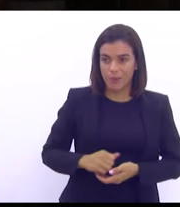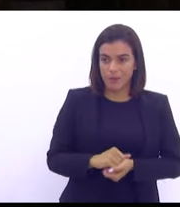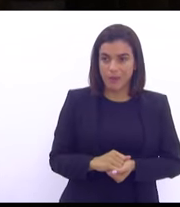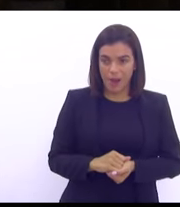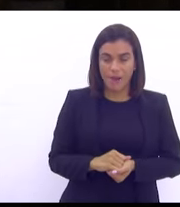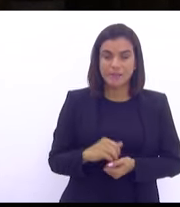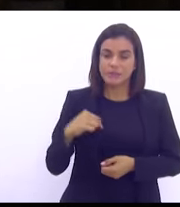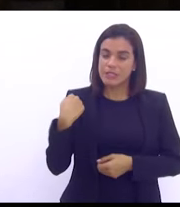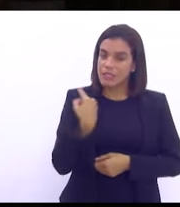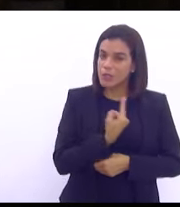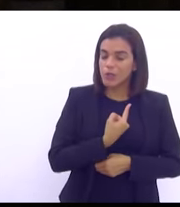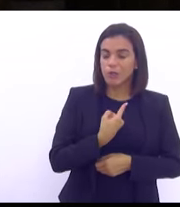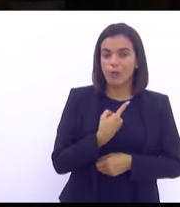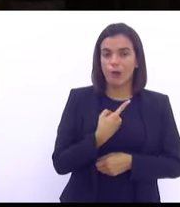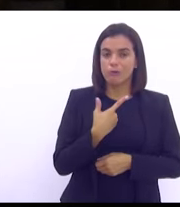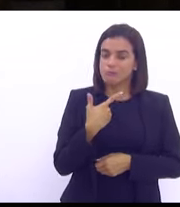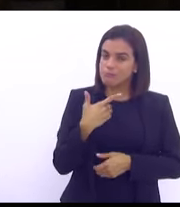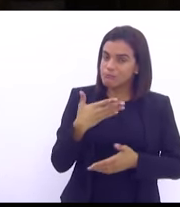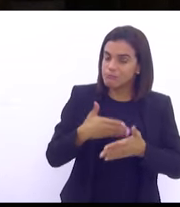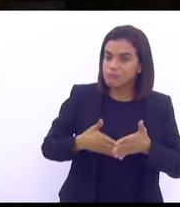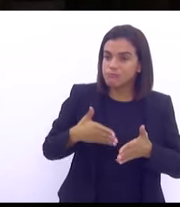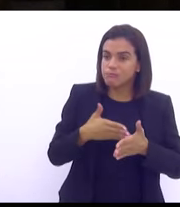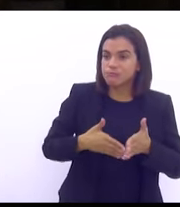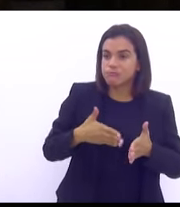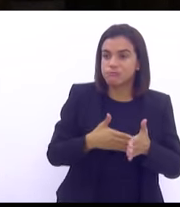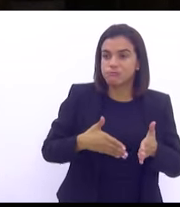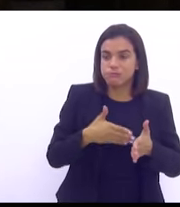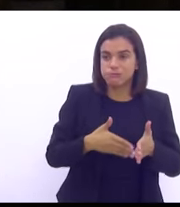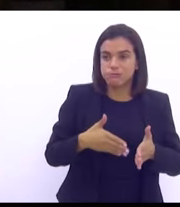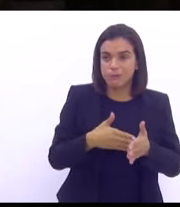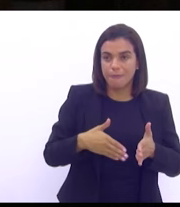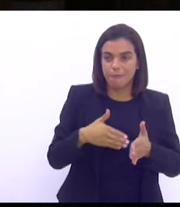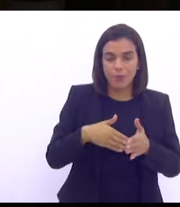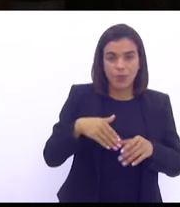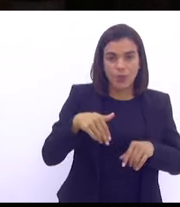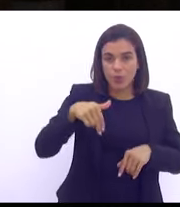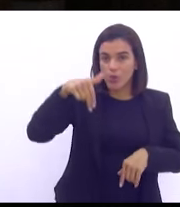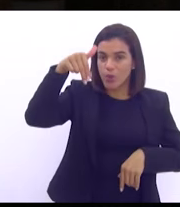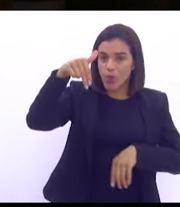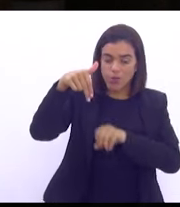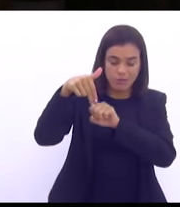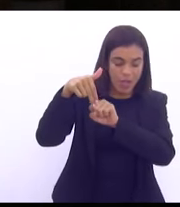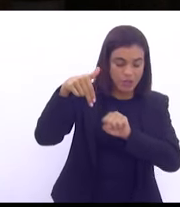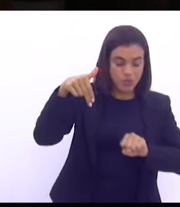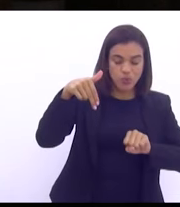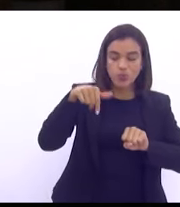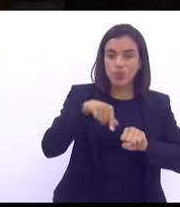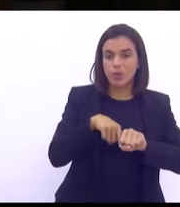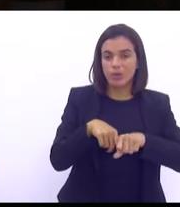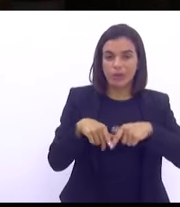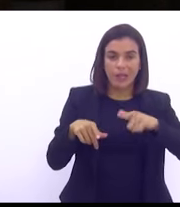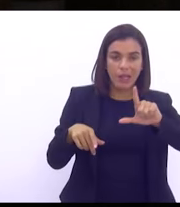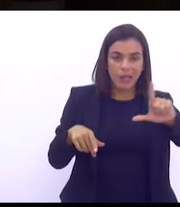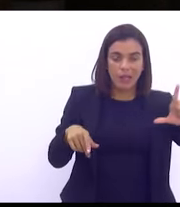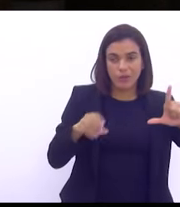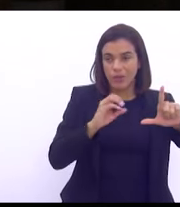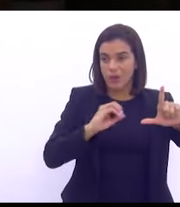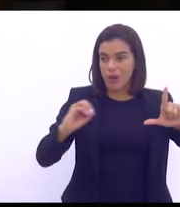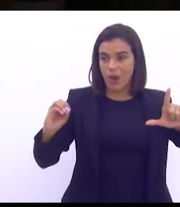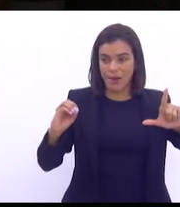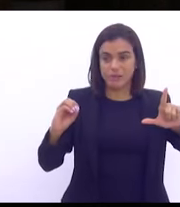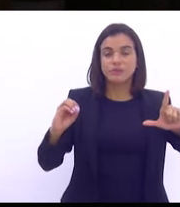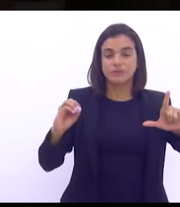nós enfrentamos em todo o estado, de norte a sul, de leste a oeste do estado do Rio de Janeiro. E,